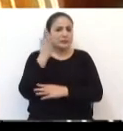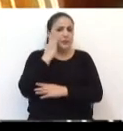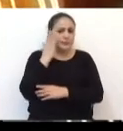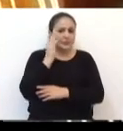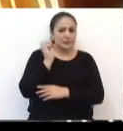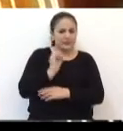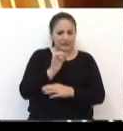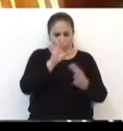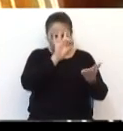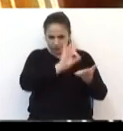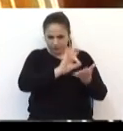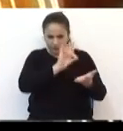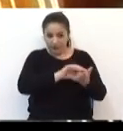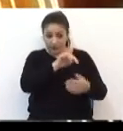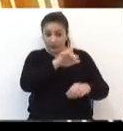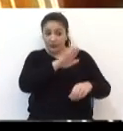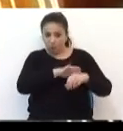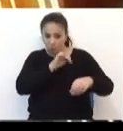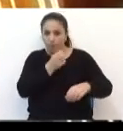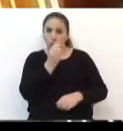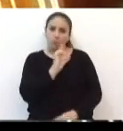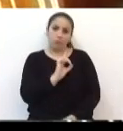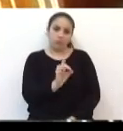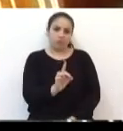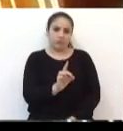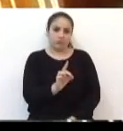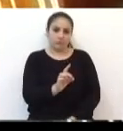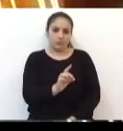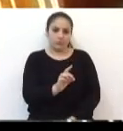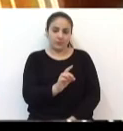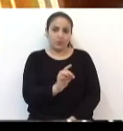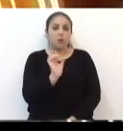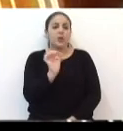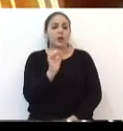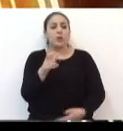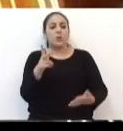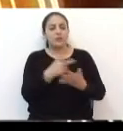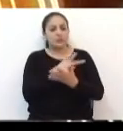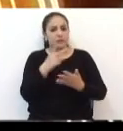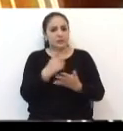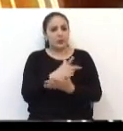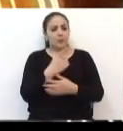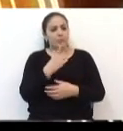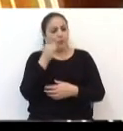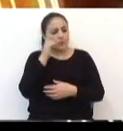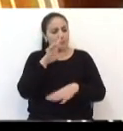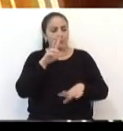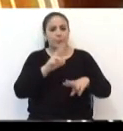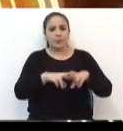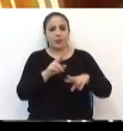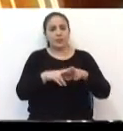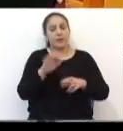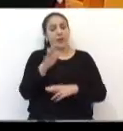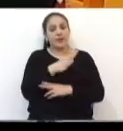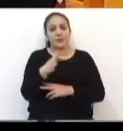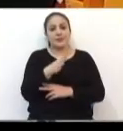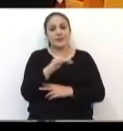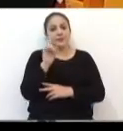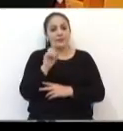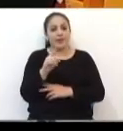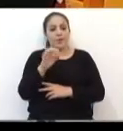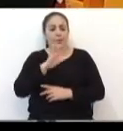saber se realmente esse sujeito tem culpa, não tem culpa, ou o que aconteceu para ser imputado a ele aquela prisão. E muitas vezes é